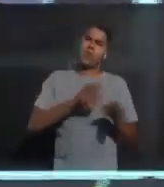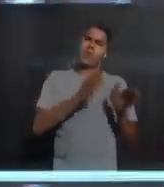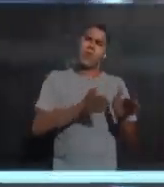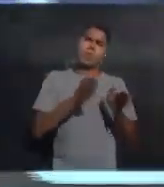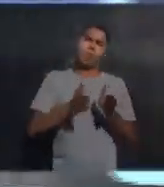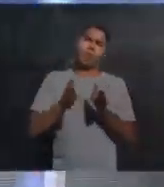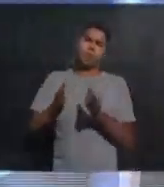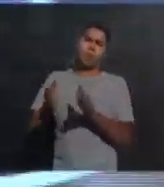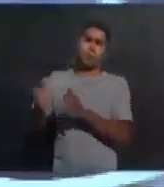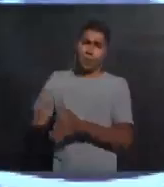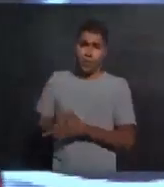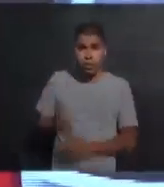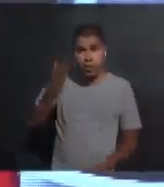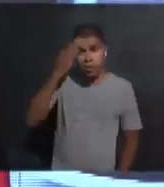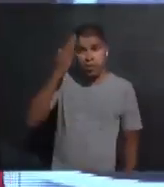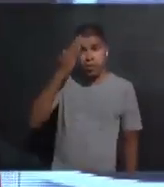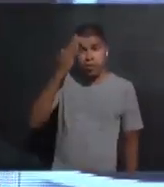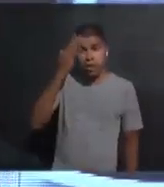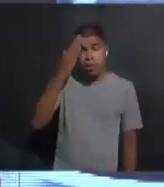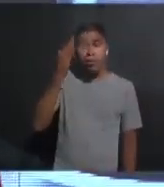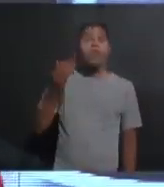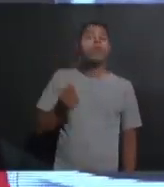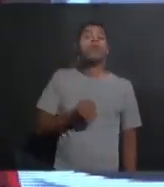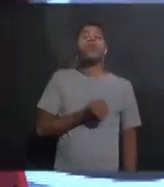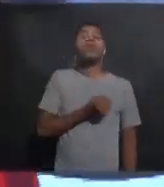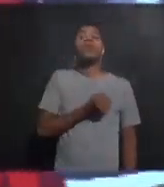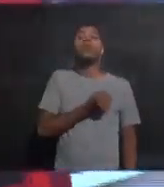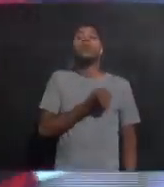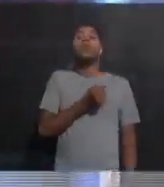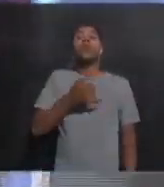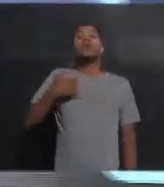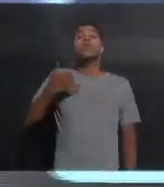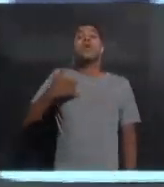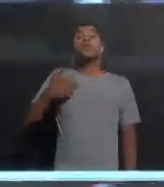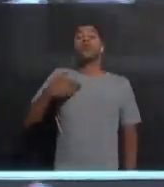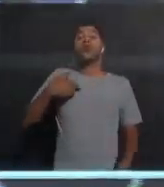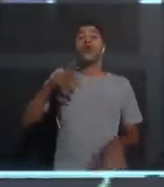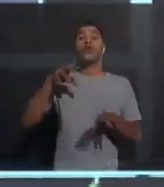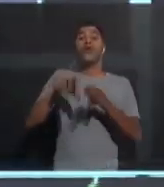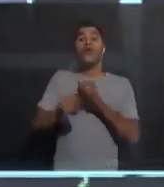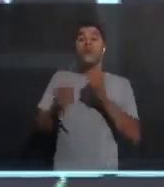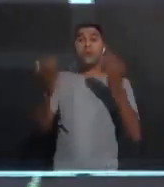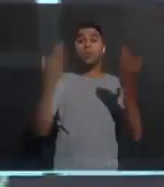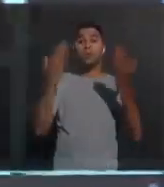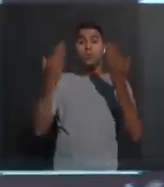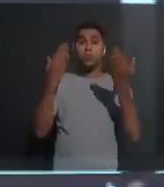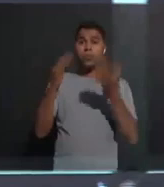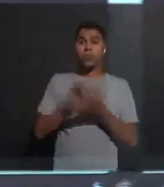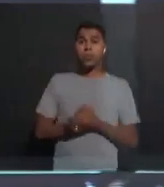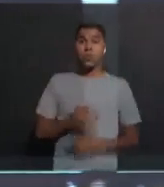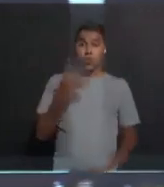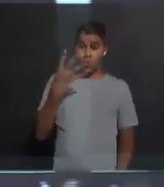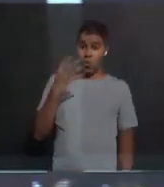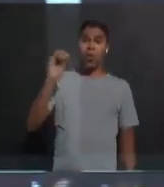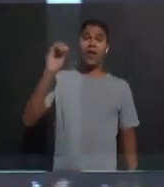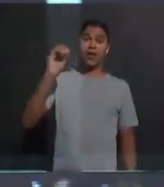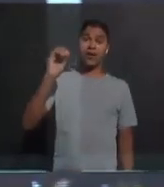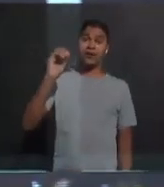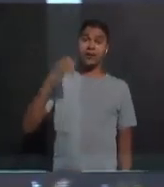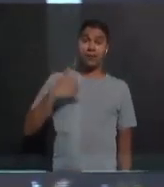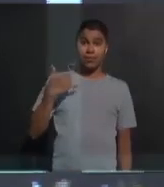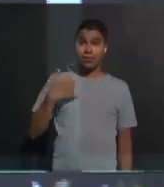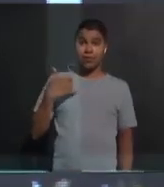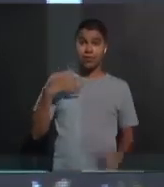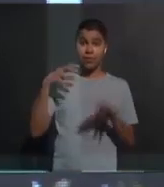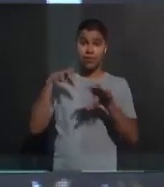coisas sabe com quantos olhos que entrei pra uma faculdade que eu me formei em psicologia com 40 anos de idade